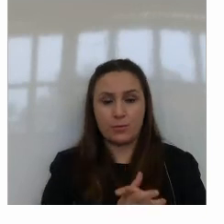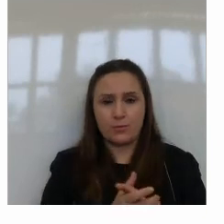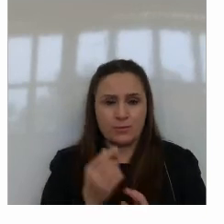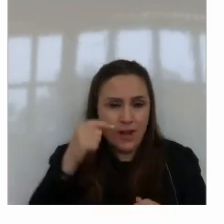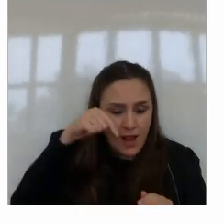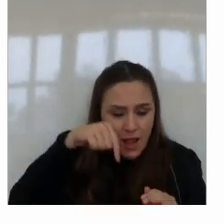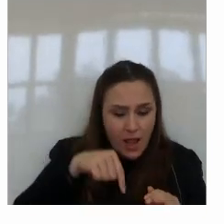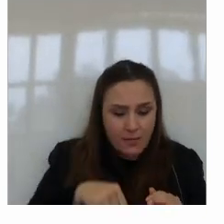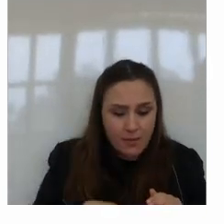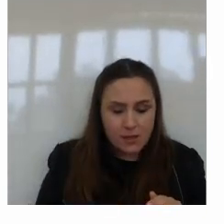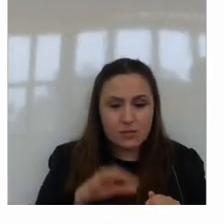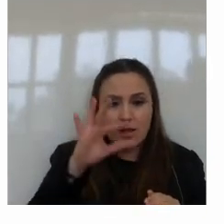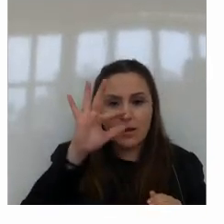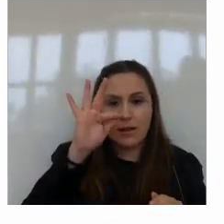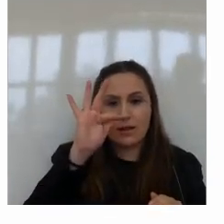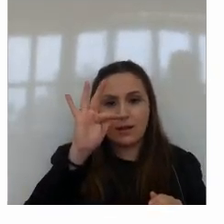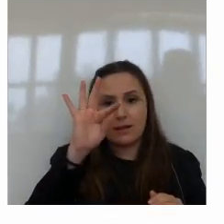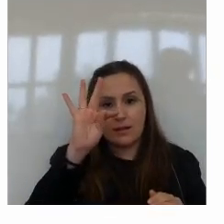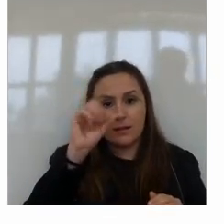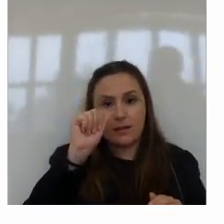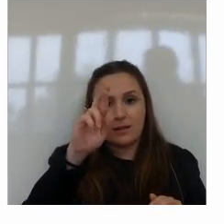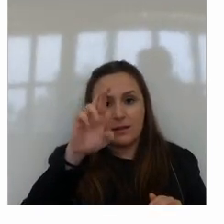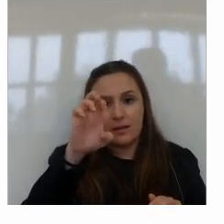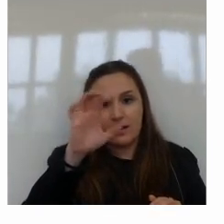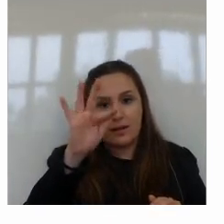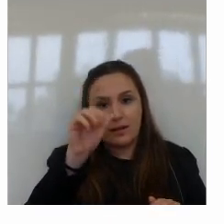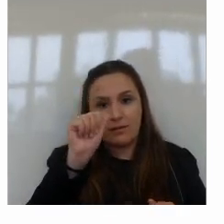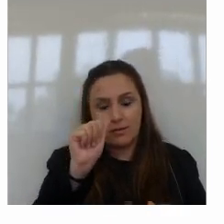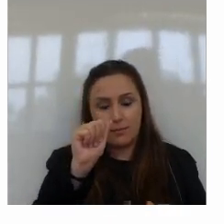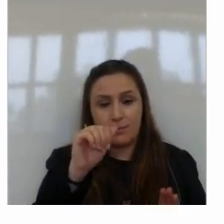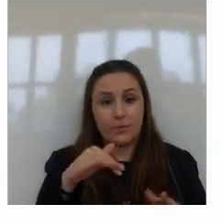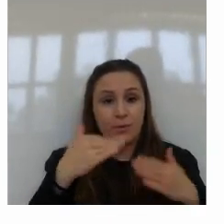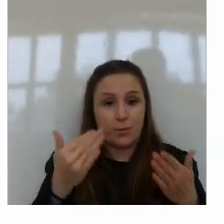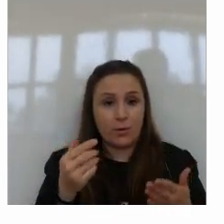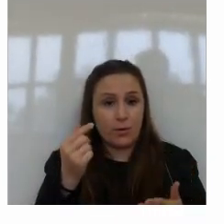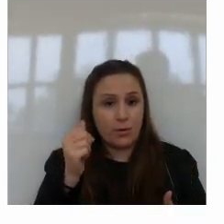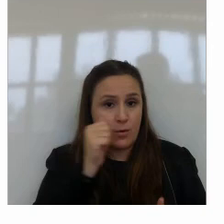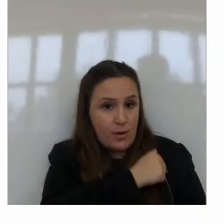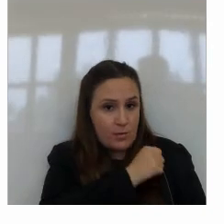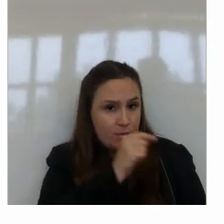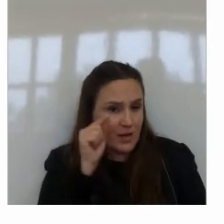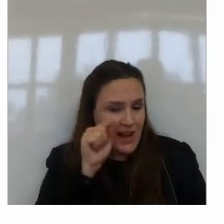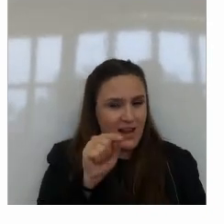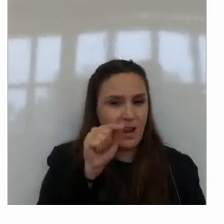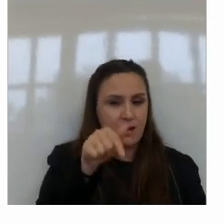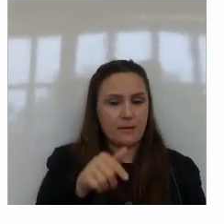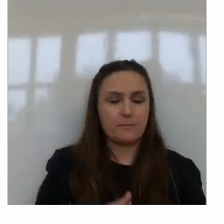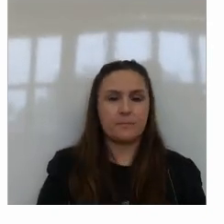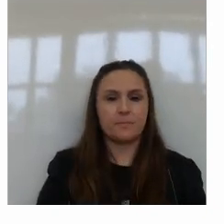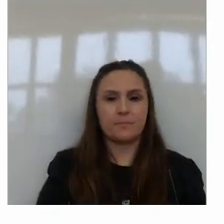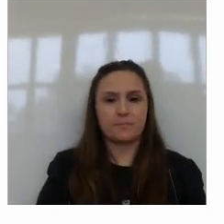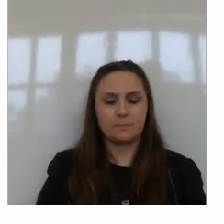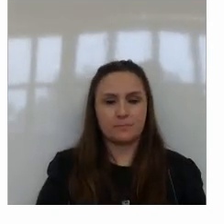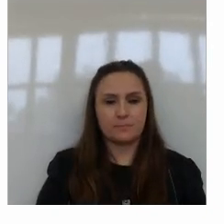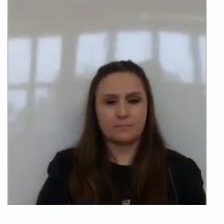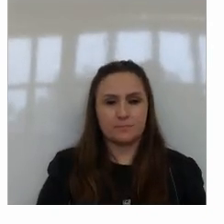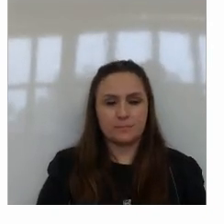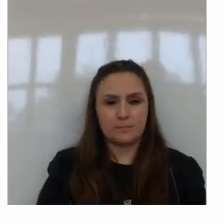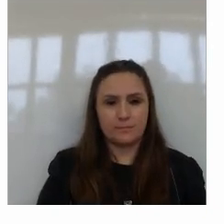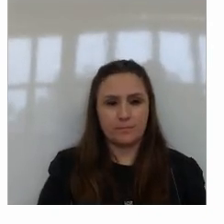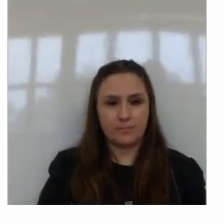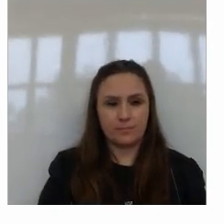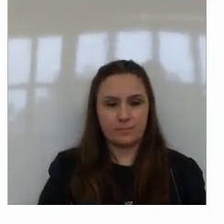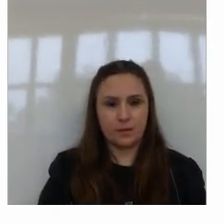Mudamos para estudante. Vamos lá embaixo na tarefa. Aqui. Quando o aluno clicar na